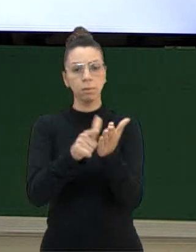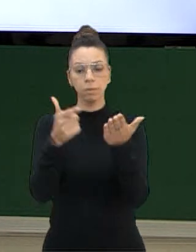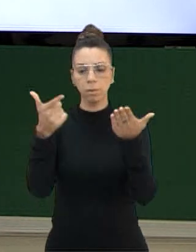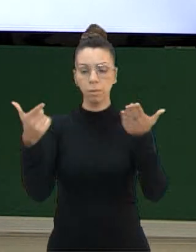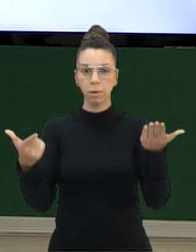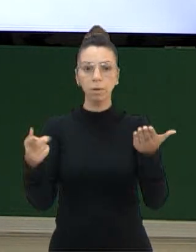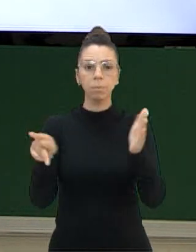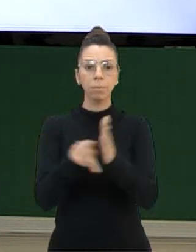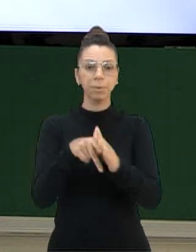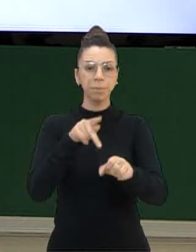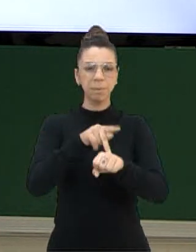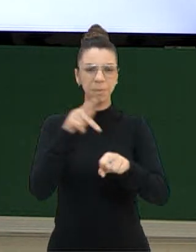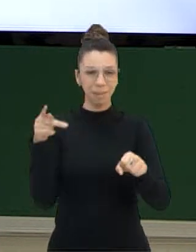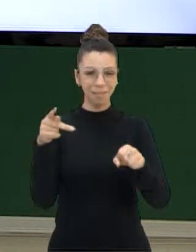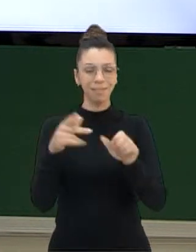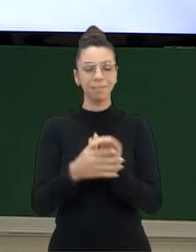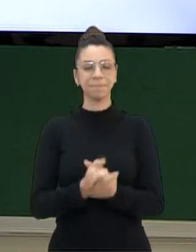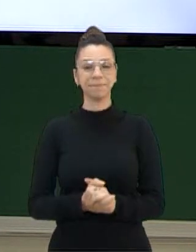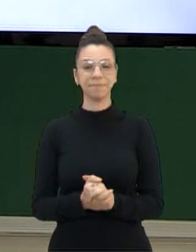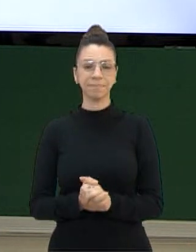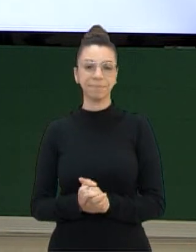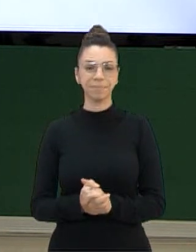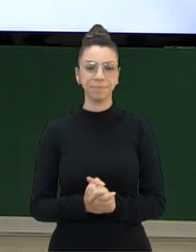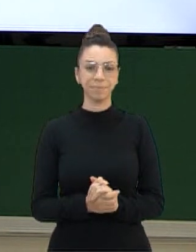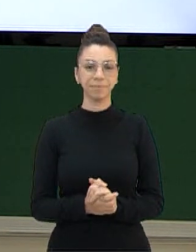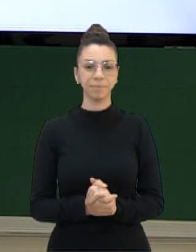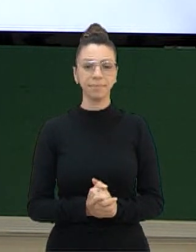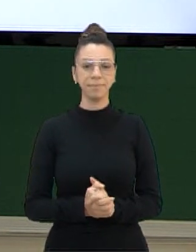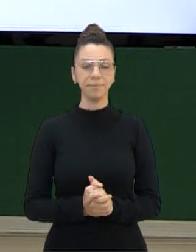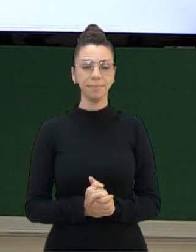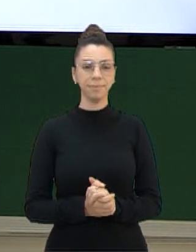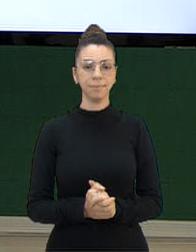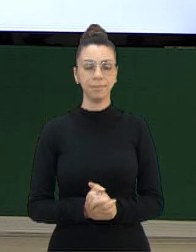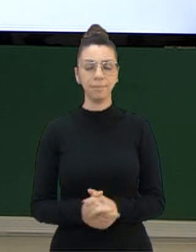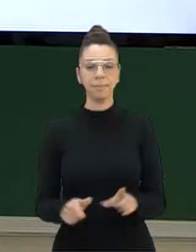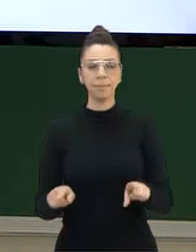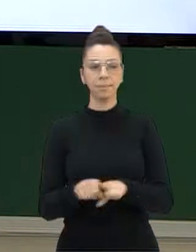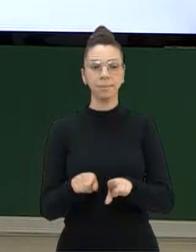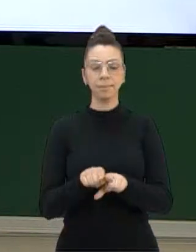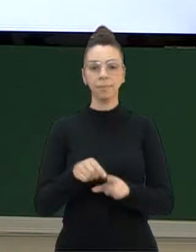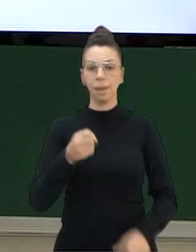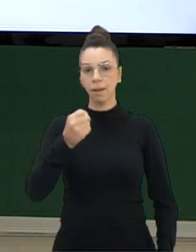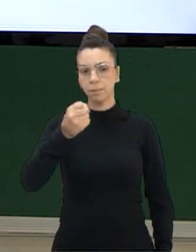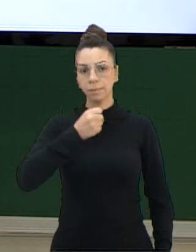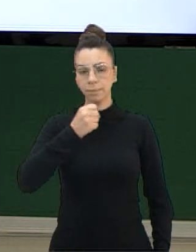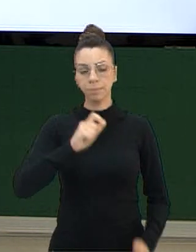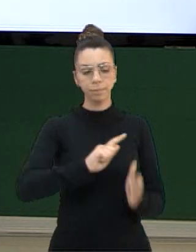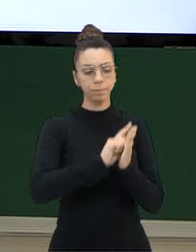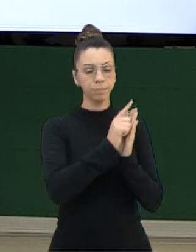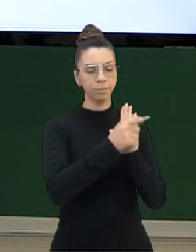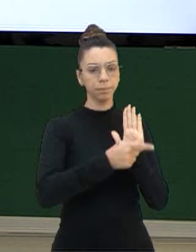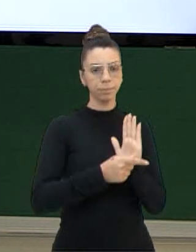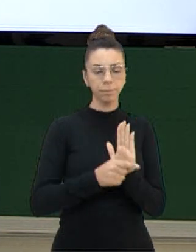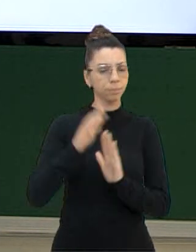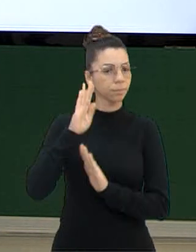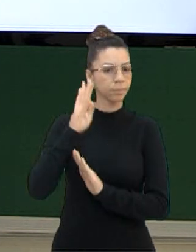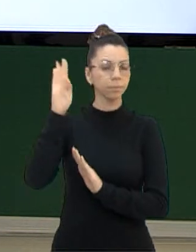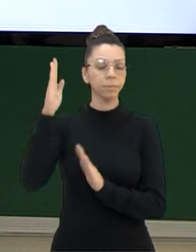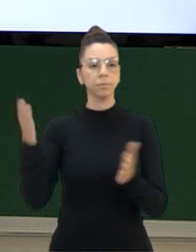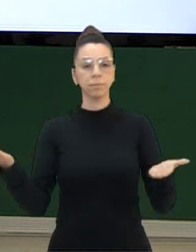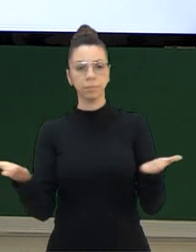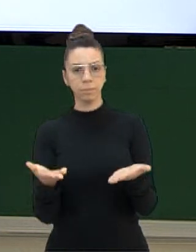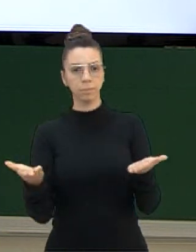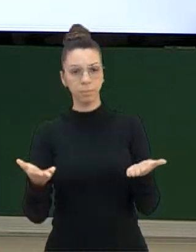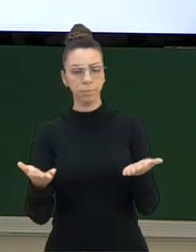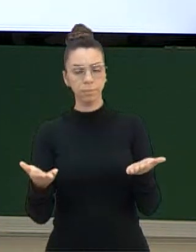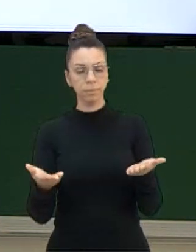piedra, ok? Mas vamos seguir com a nossa discussão aqui. Temos um reportaje, que é o gênero textual principal para a classe de